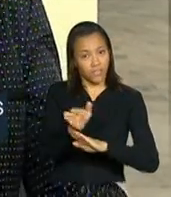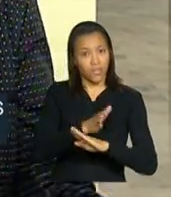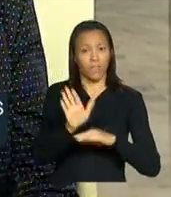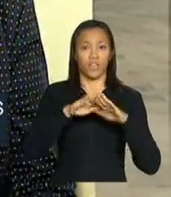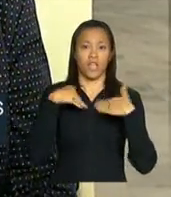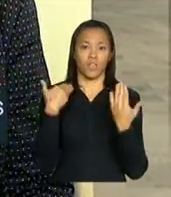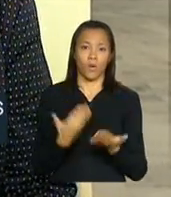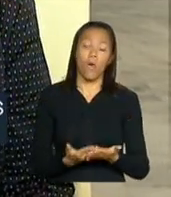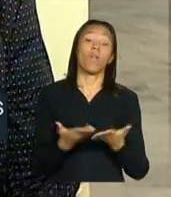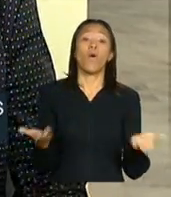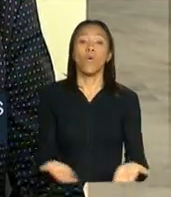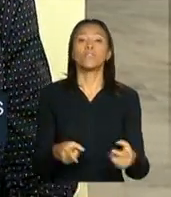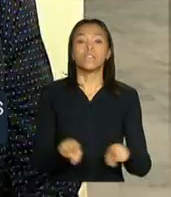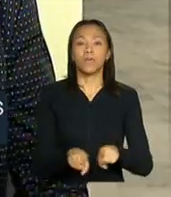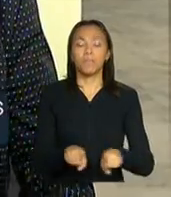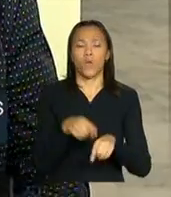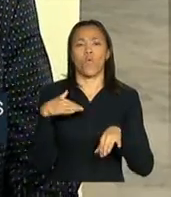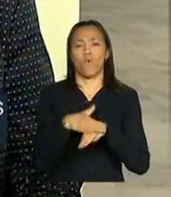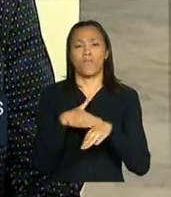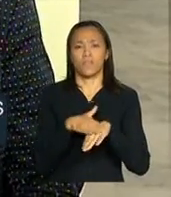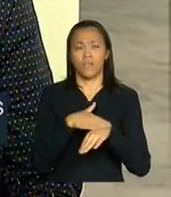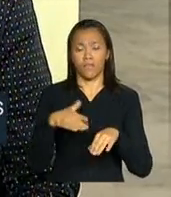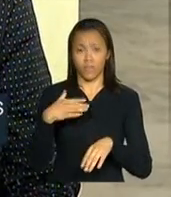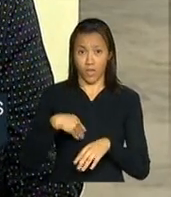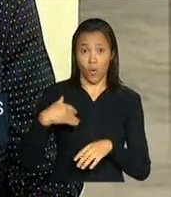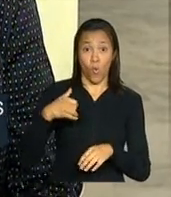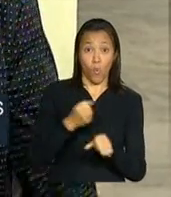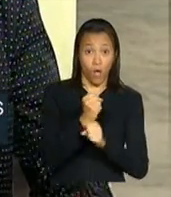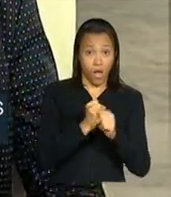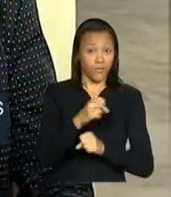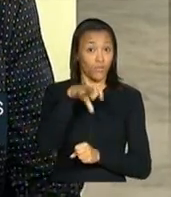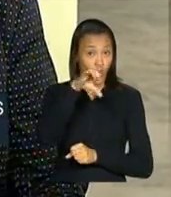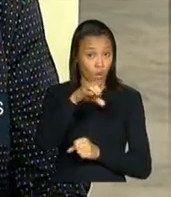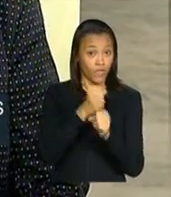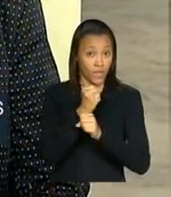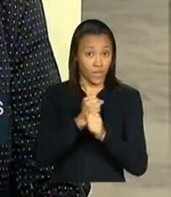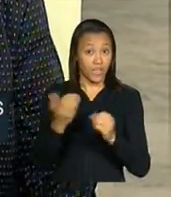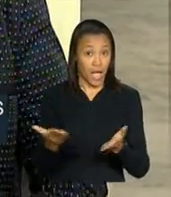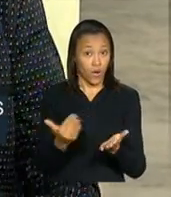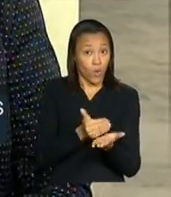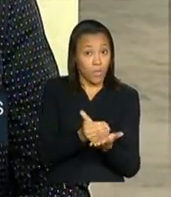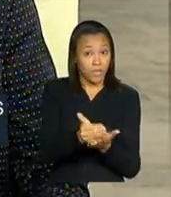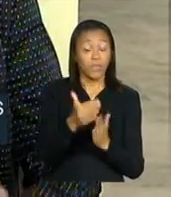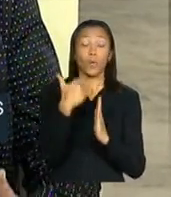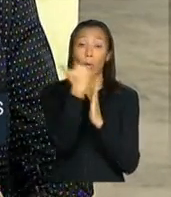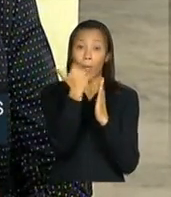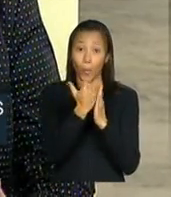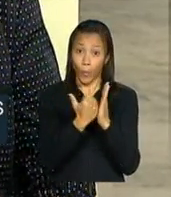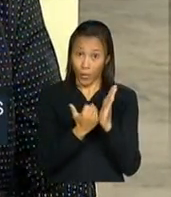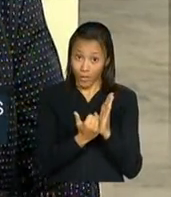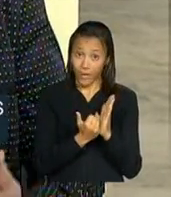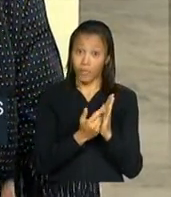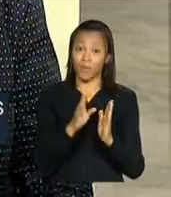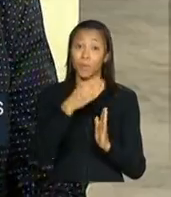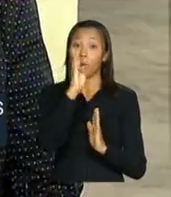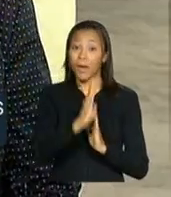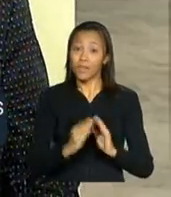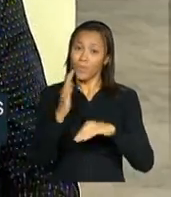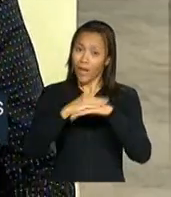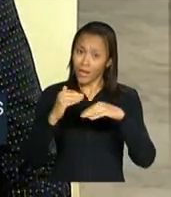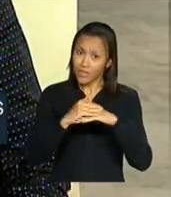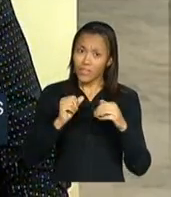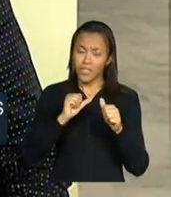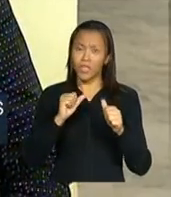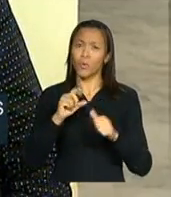hoje eu comentava também que nós já temos com 9 anos do Bolsa Família e agora com o Brasil carinhoso já temos dados para mostrar que o bolsa